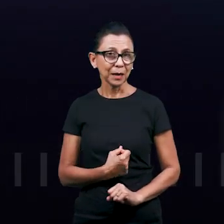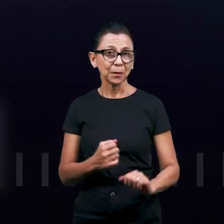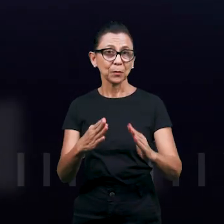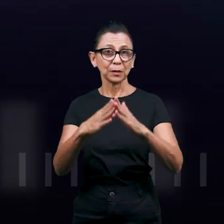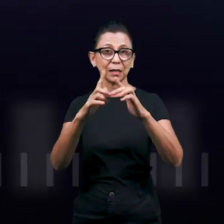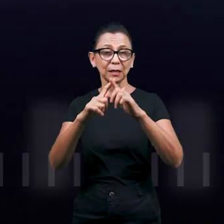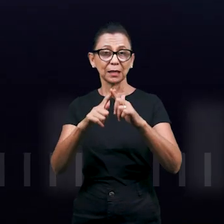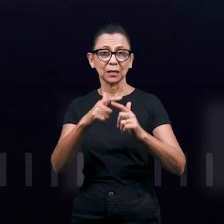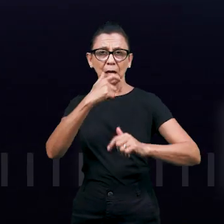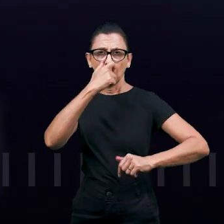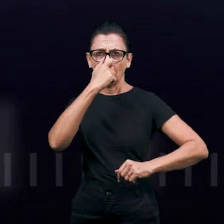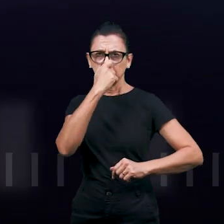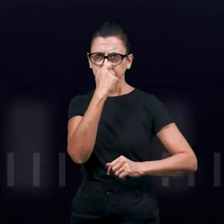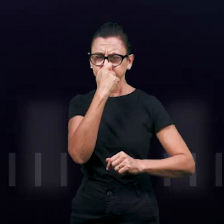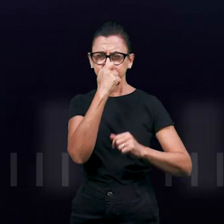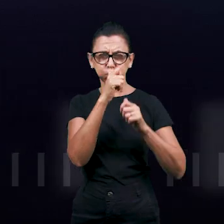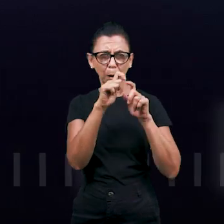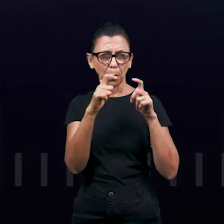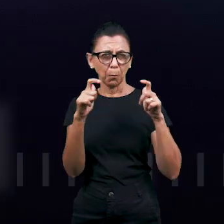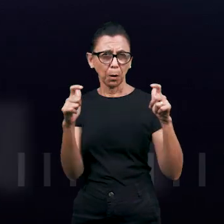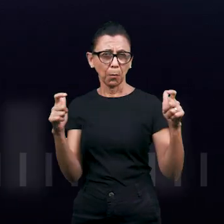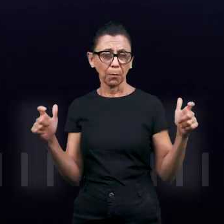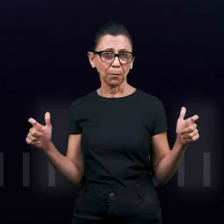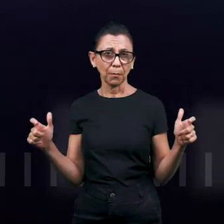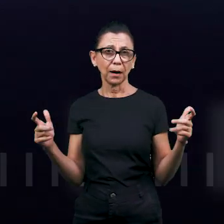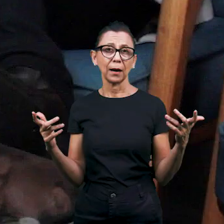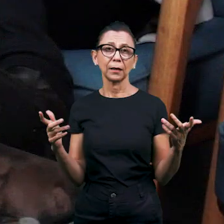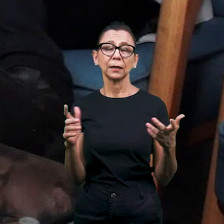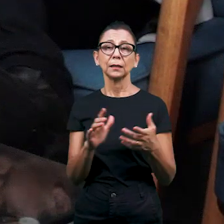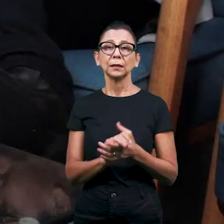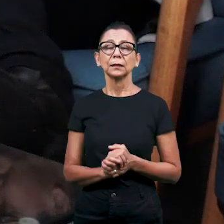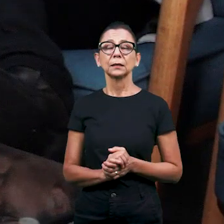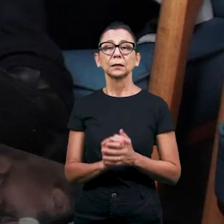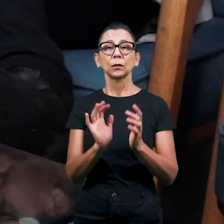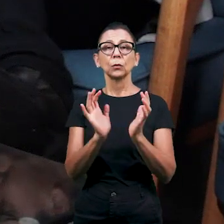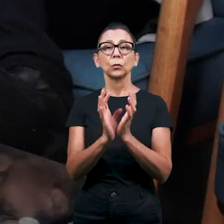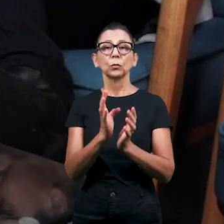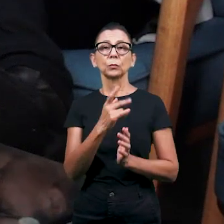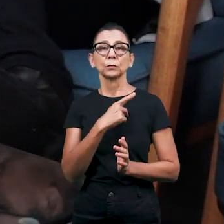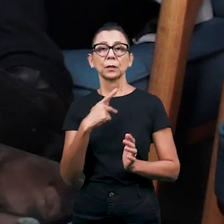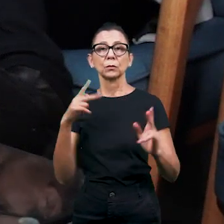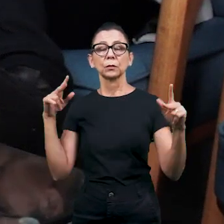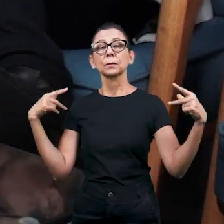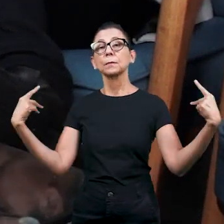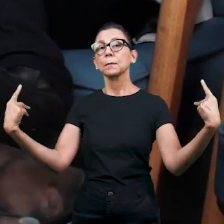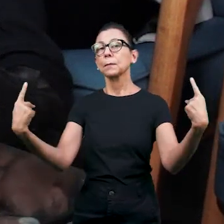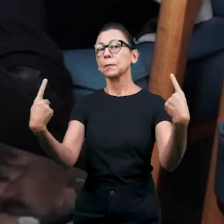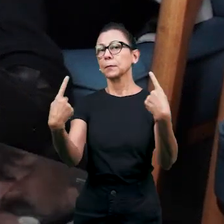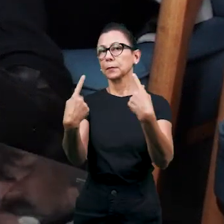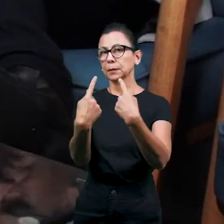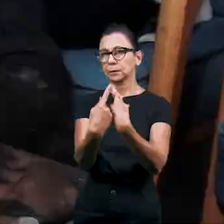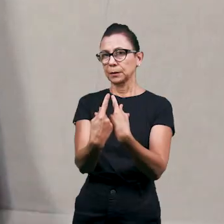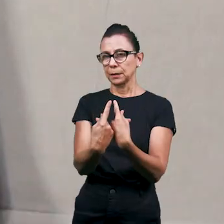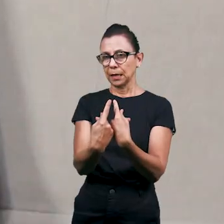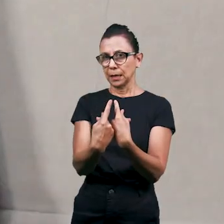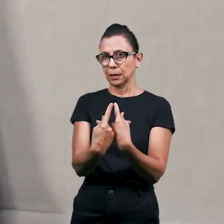na segunda-feira, então não tem um dia específico. Se me der a liberdade, eu até quero falar uma coisa interessante, Josias, que eu acho que tem